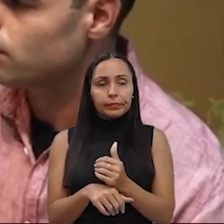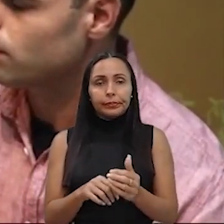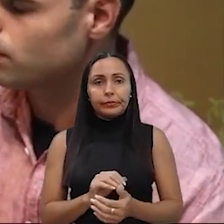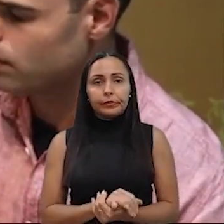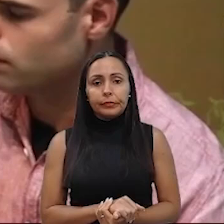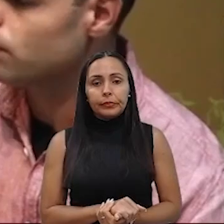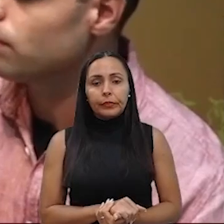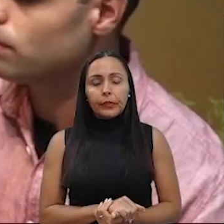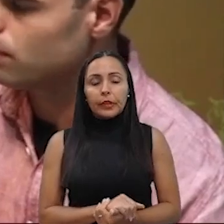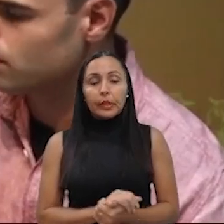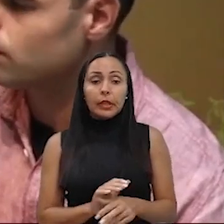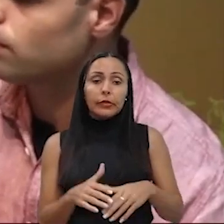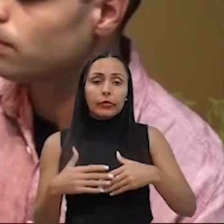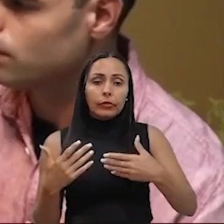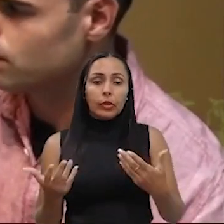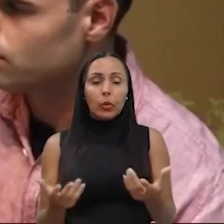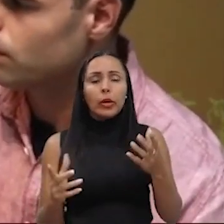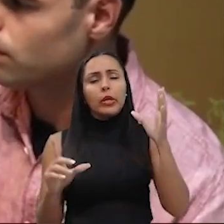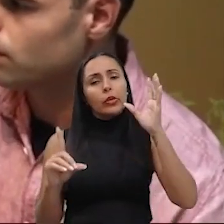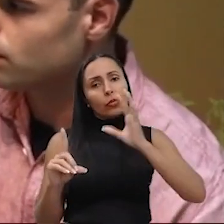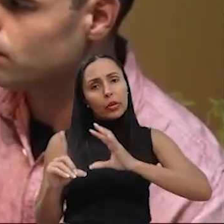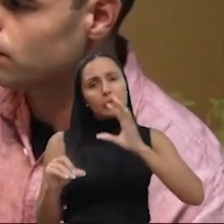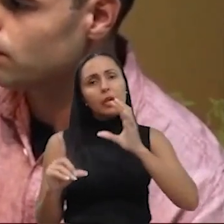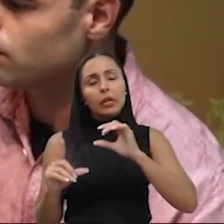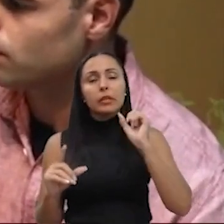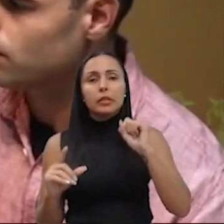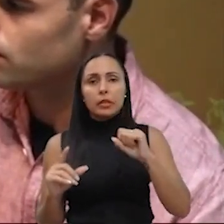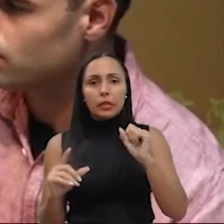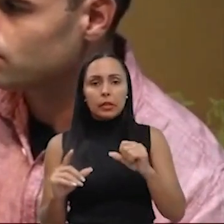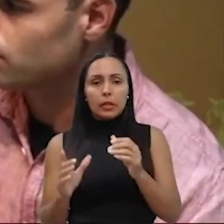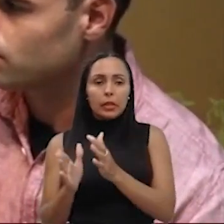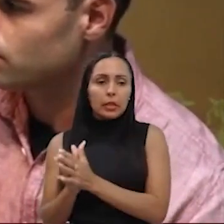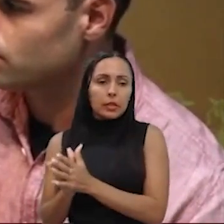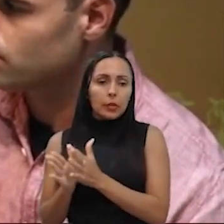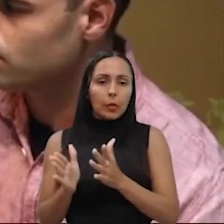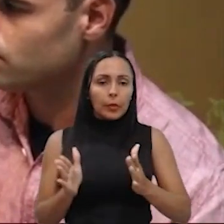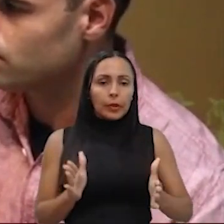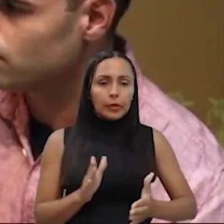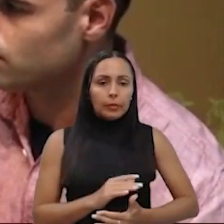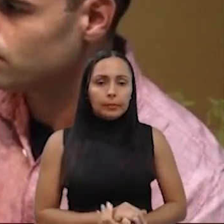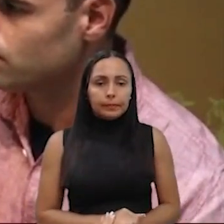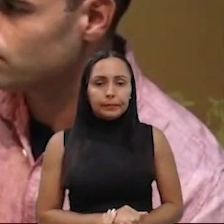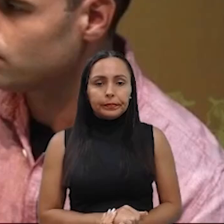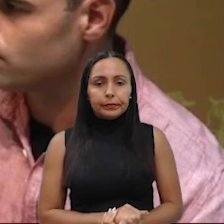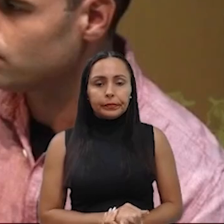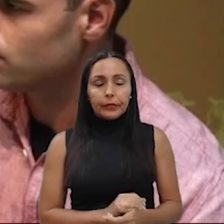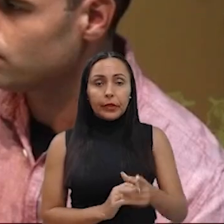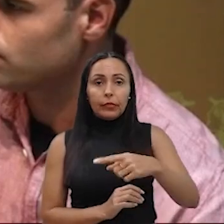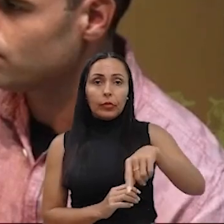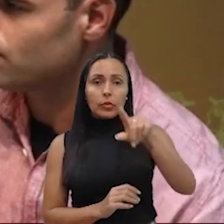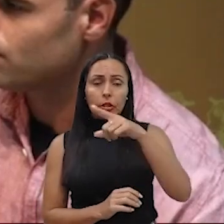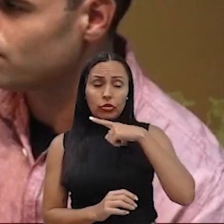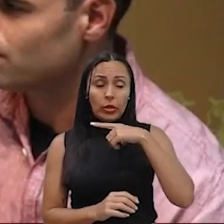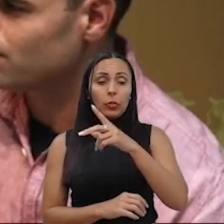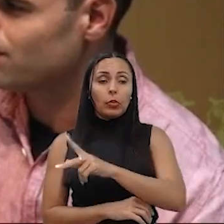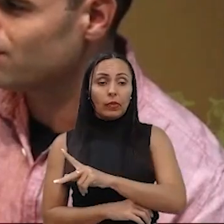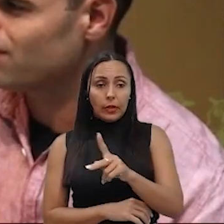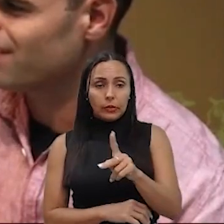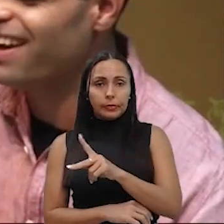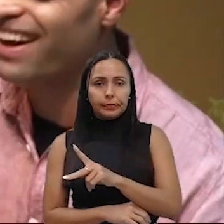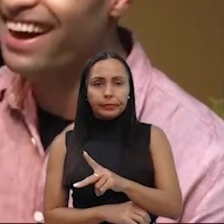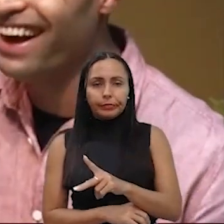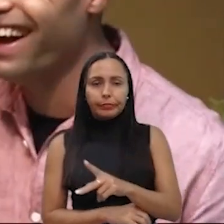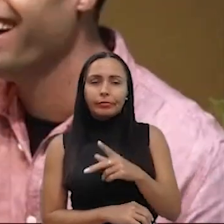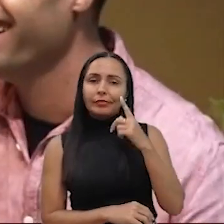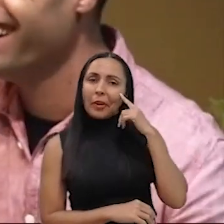vão, inclusive, influenciar no momento de atuação. Então, vocês têm aí um professor brilhante,